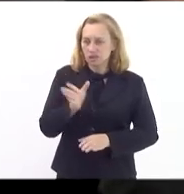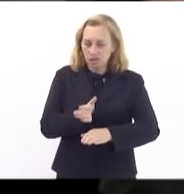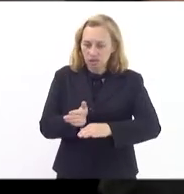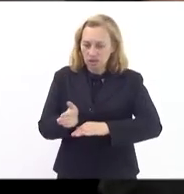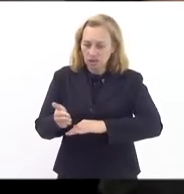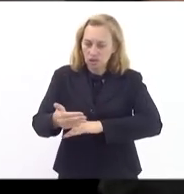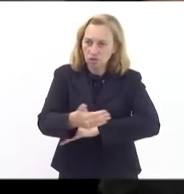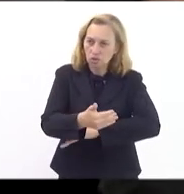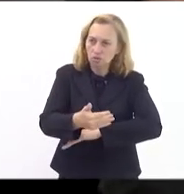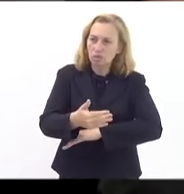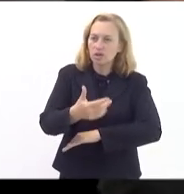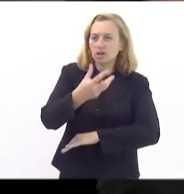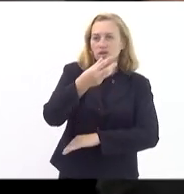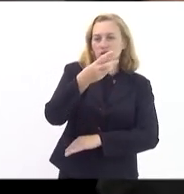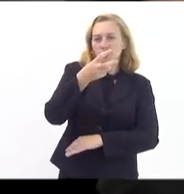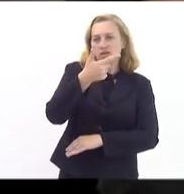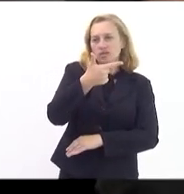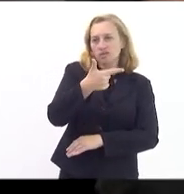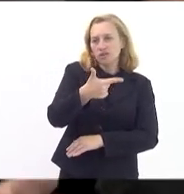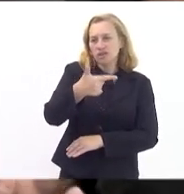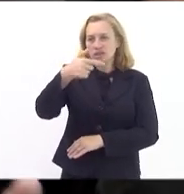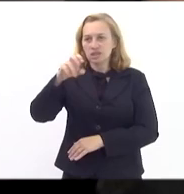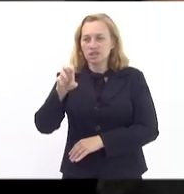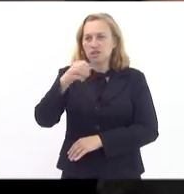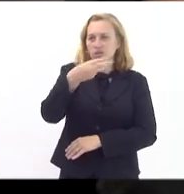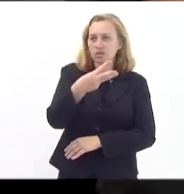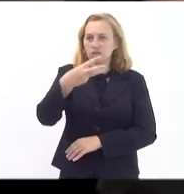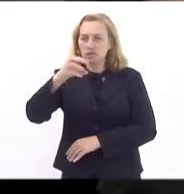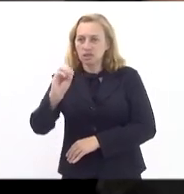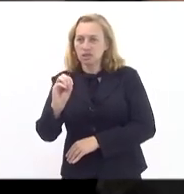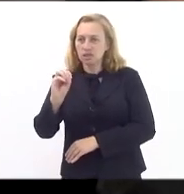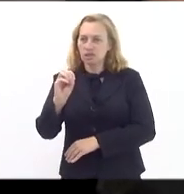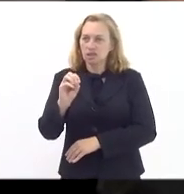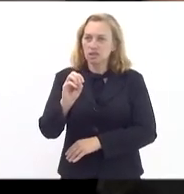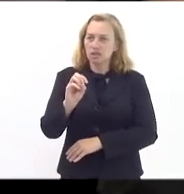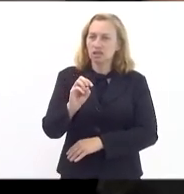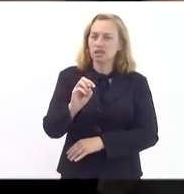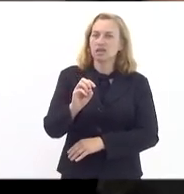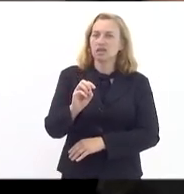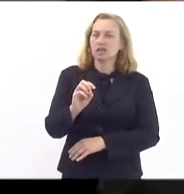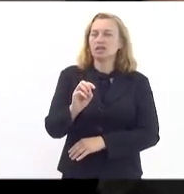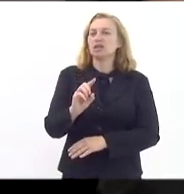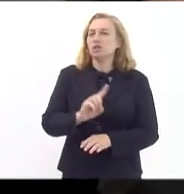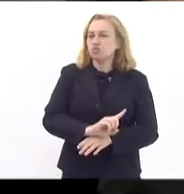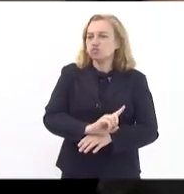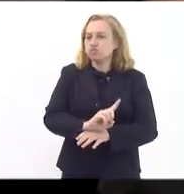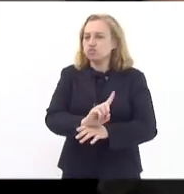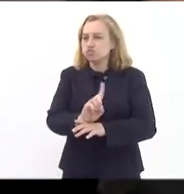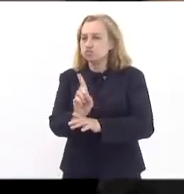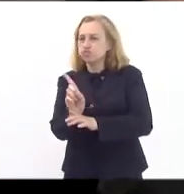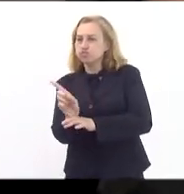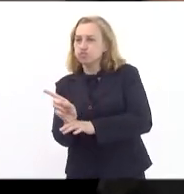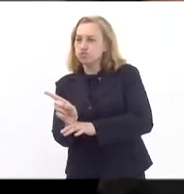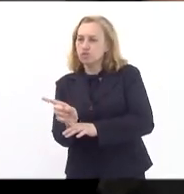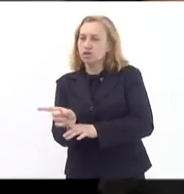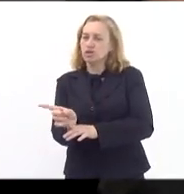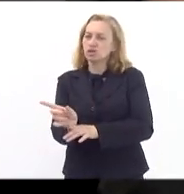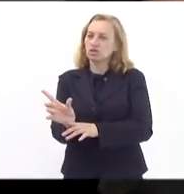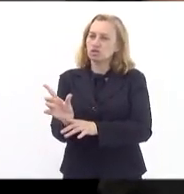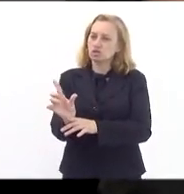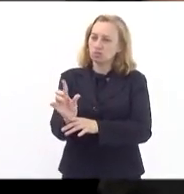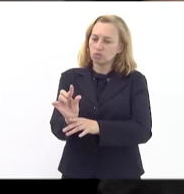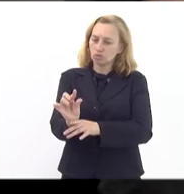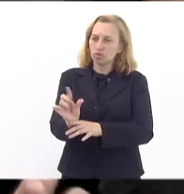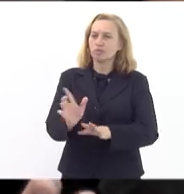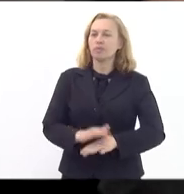passando a 25 30 Então essa velocidade e cai muito Então nós temos algumas redundâncias para questão